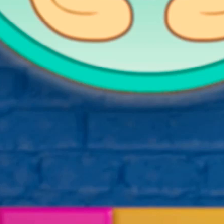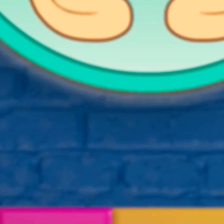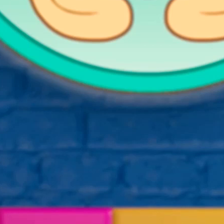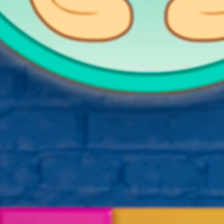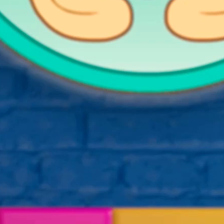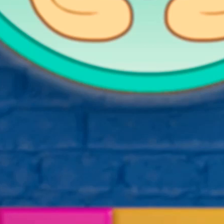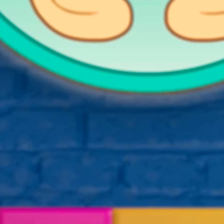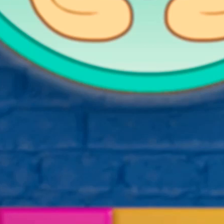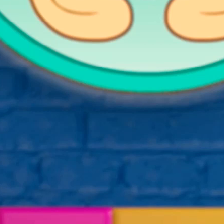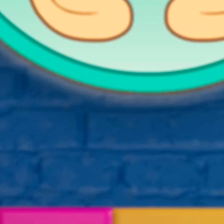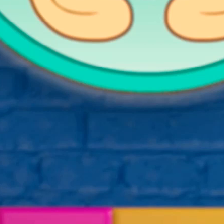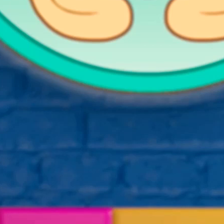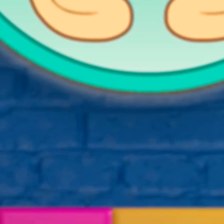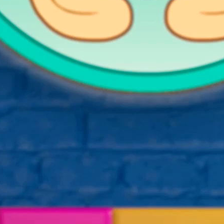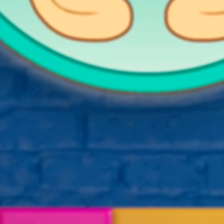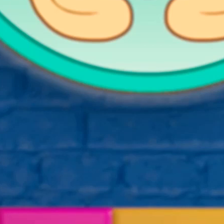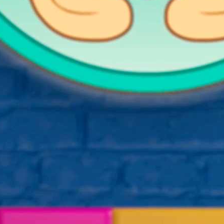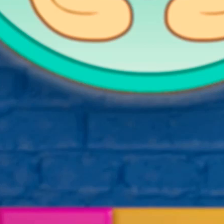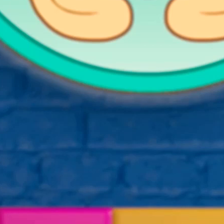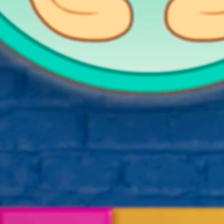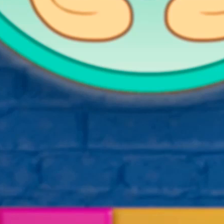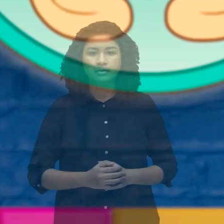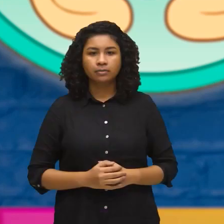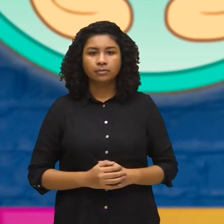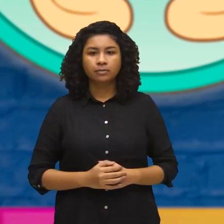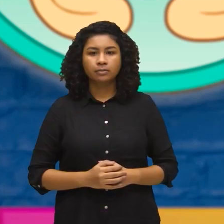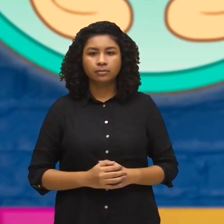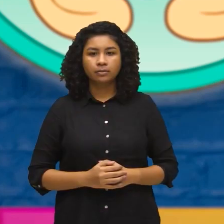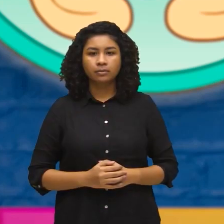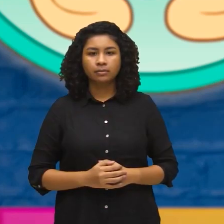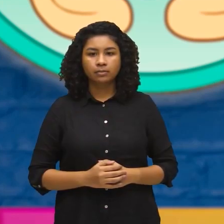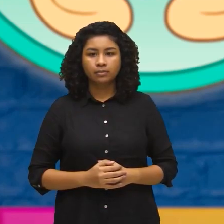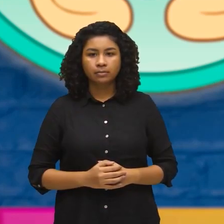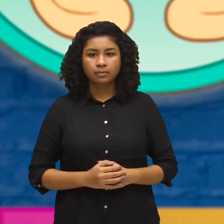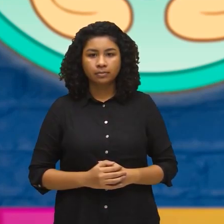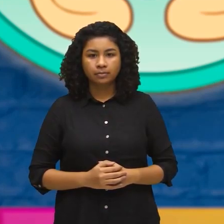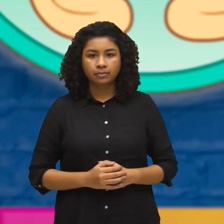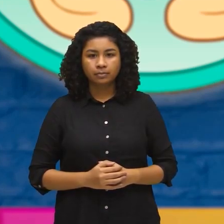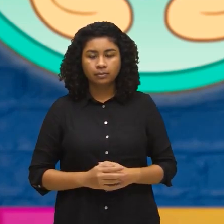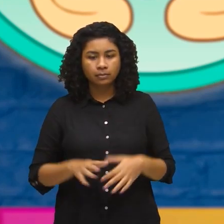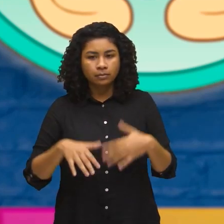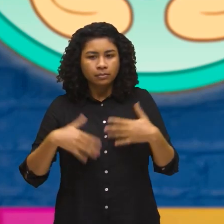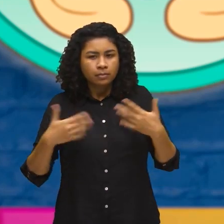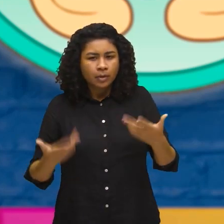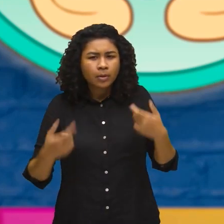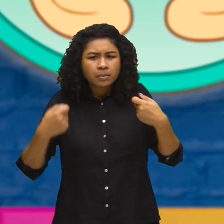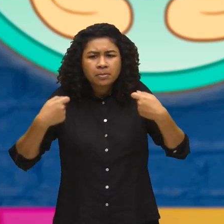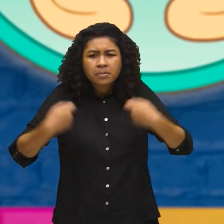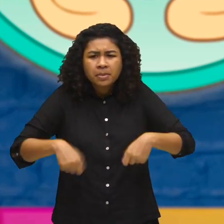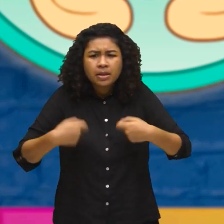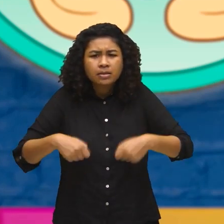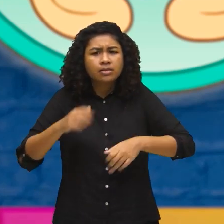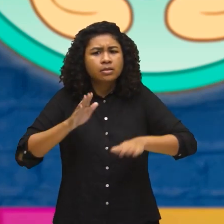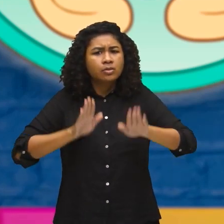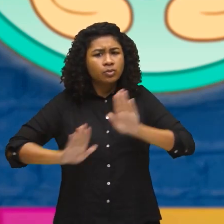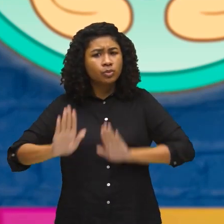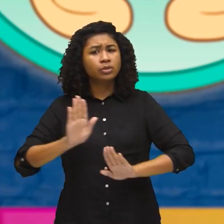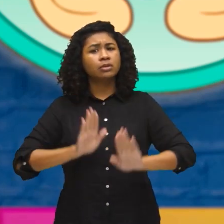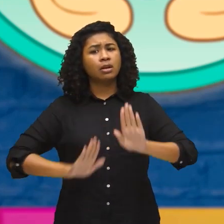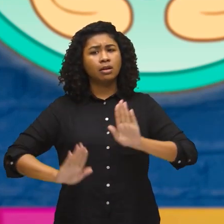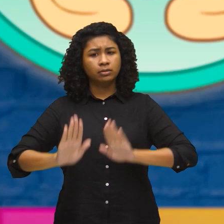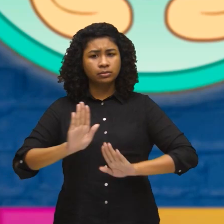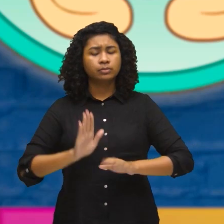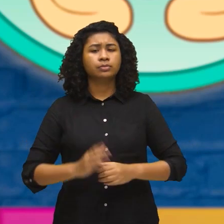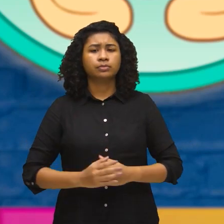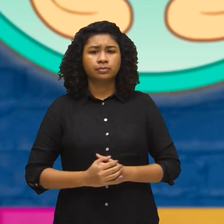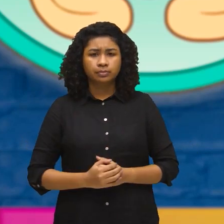trabalho. Então, as coisas só vão mudando de nomenclatura. A gente precisa ter esse cuidado, tá bom?